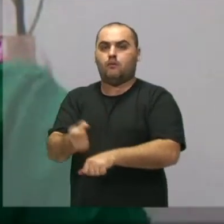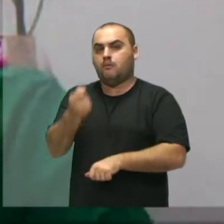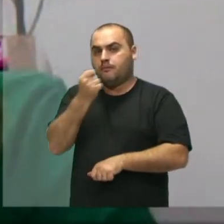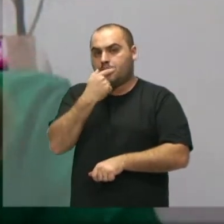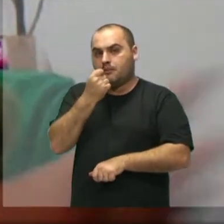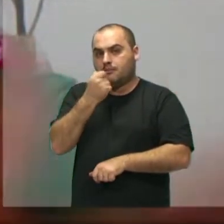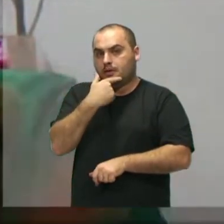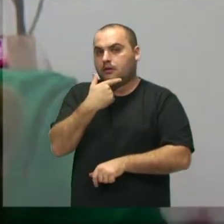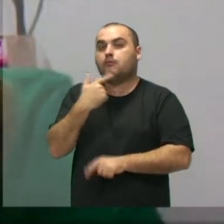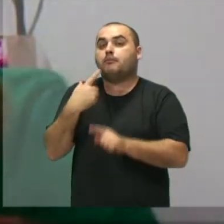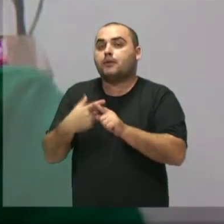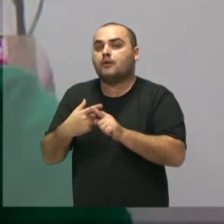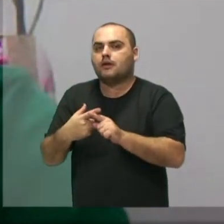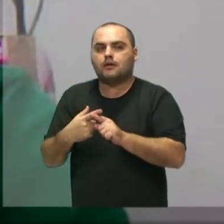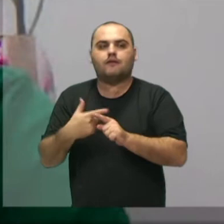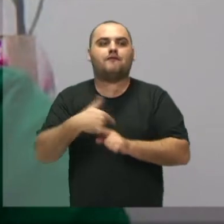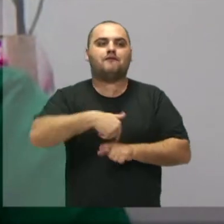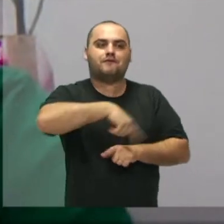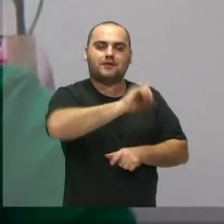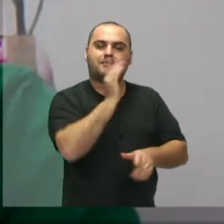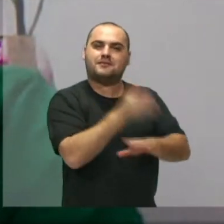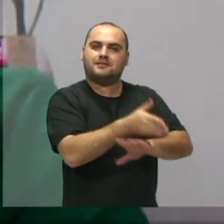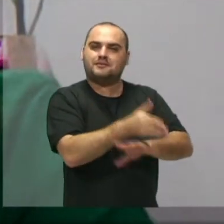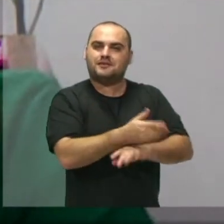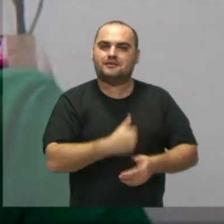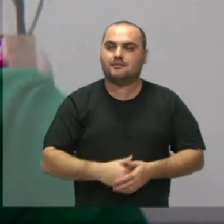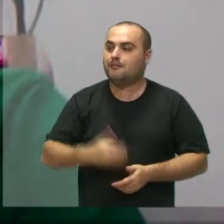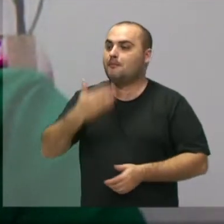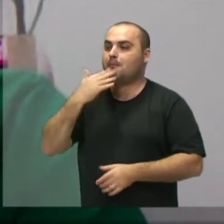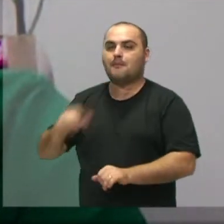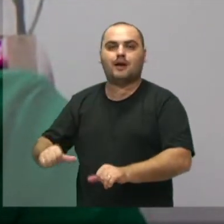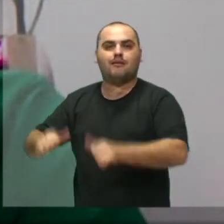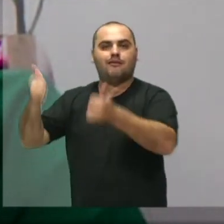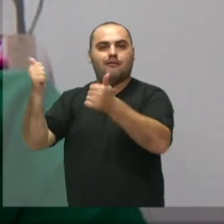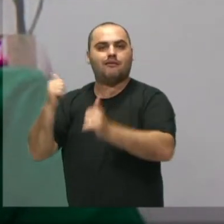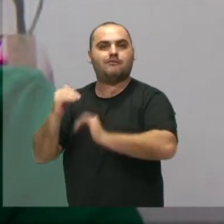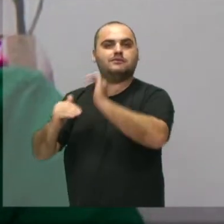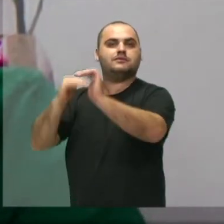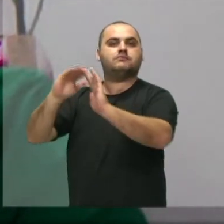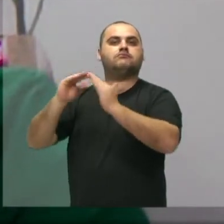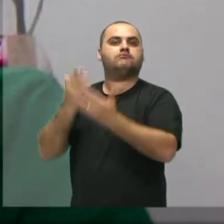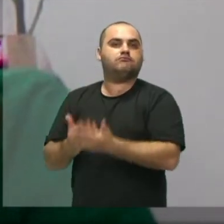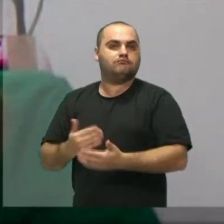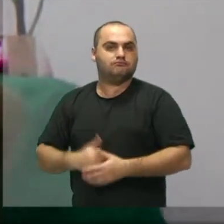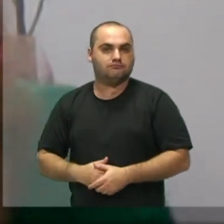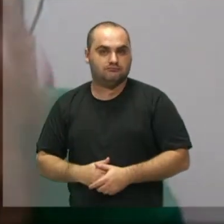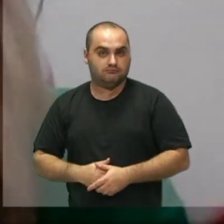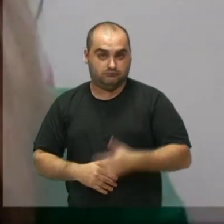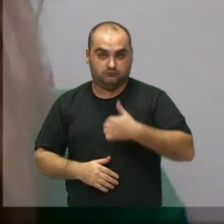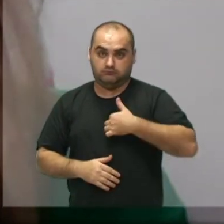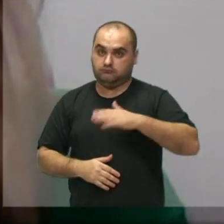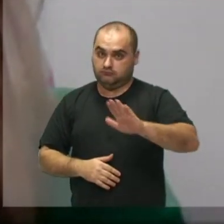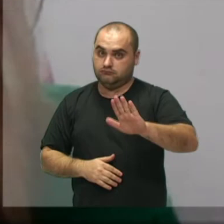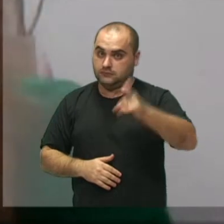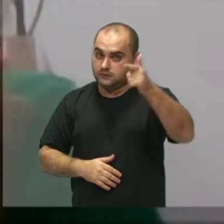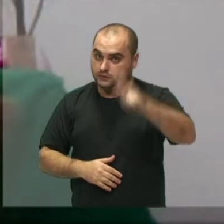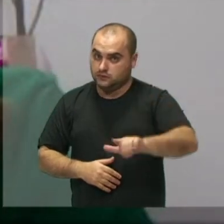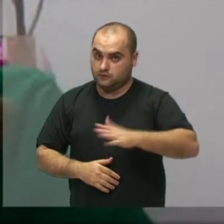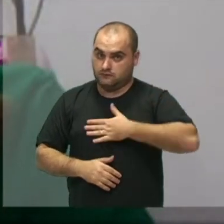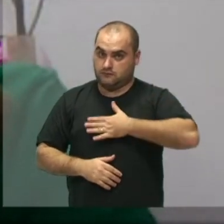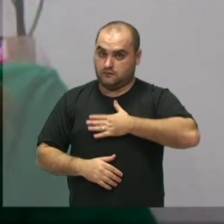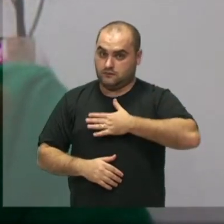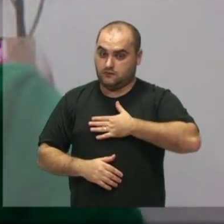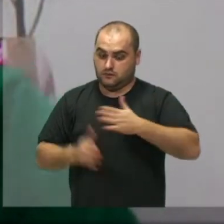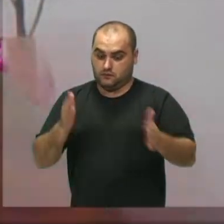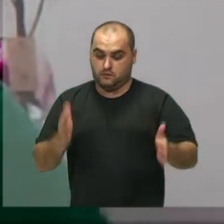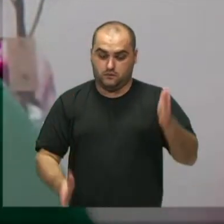começou a participar, melhorou o desempenho escolar. Então, assim, de novo, né, eu não tenho a função de formar